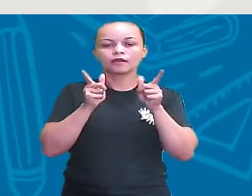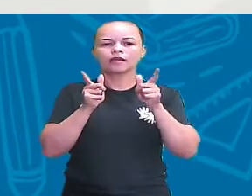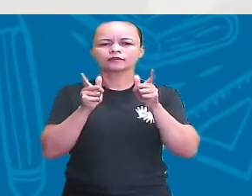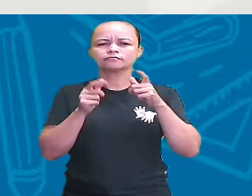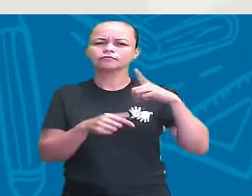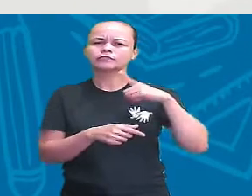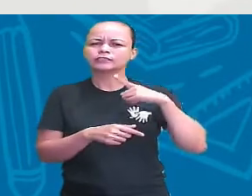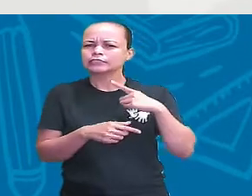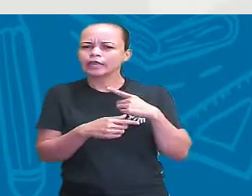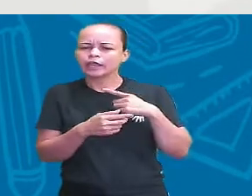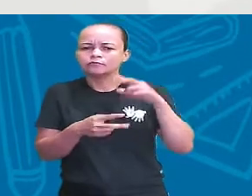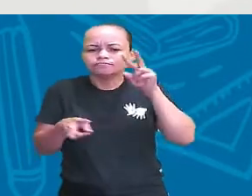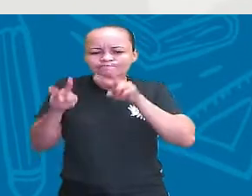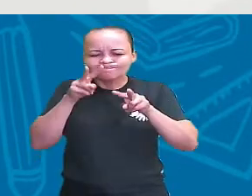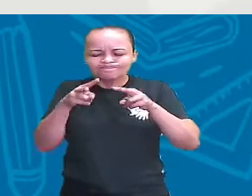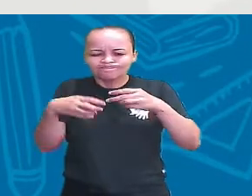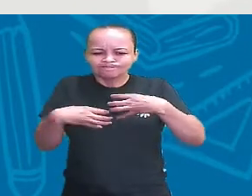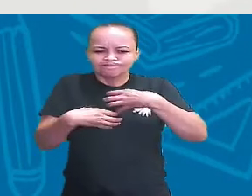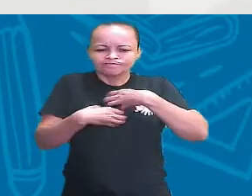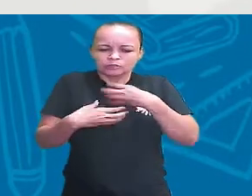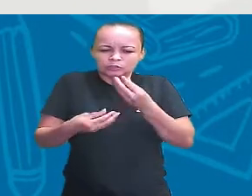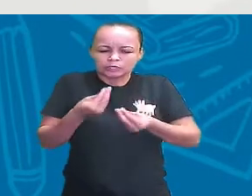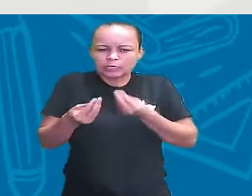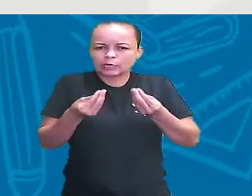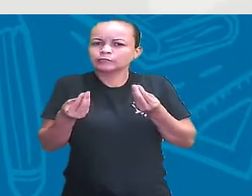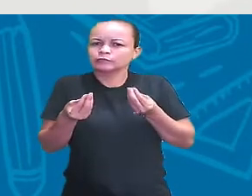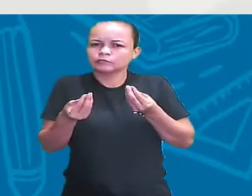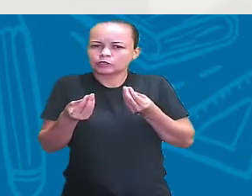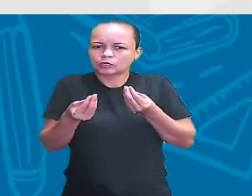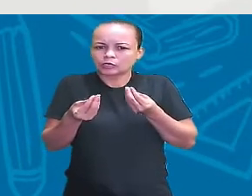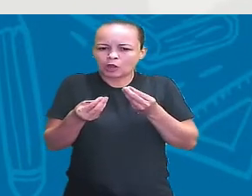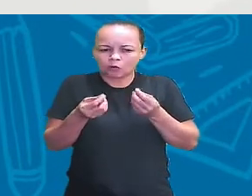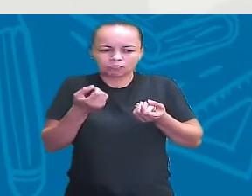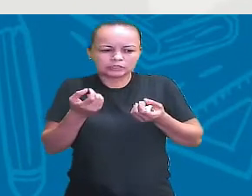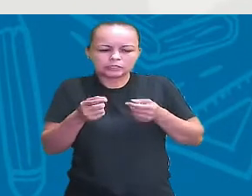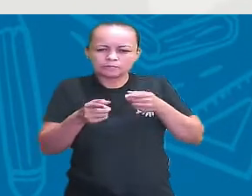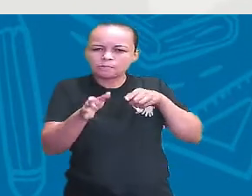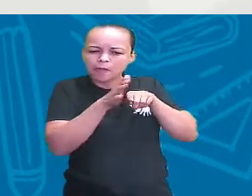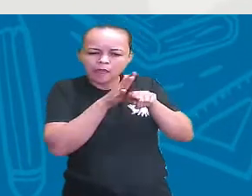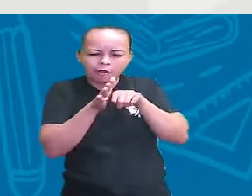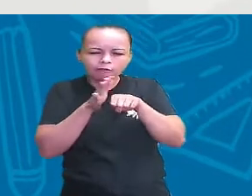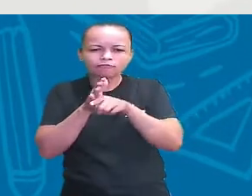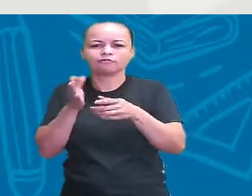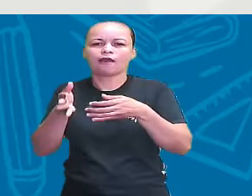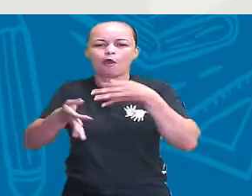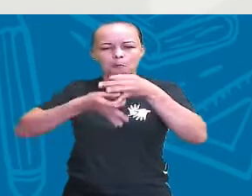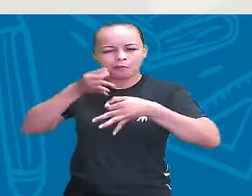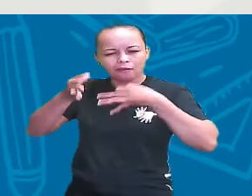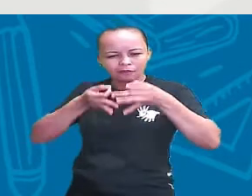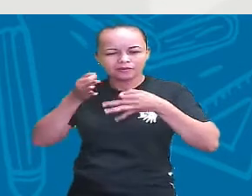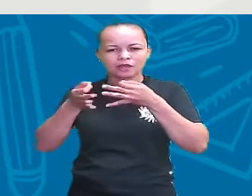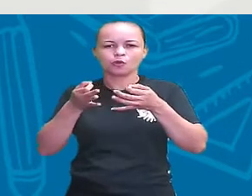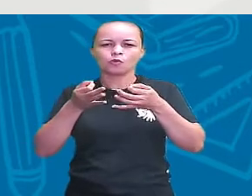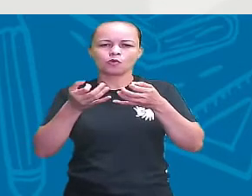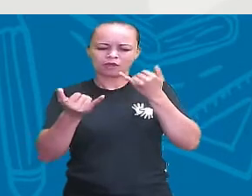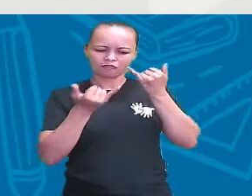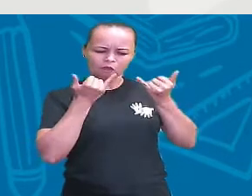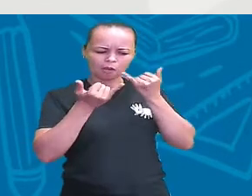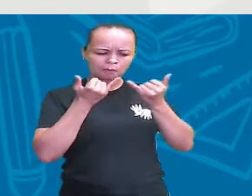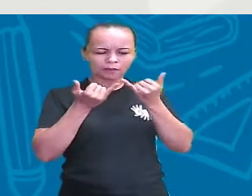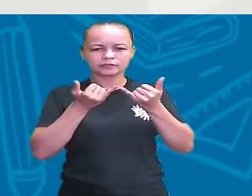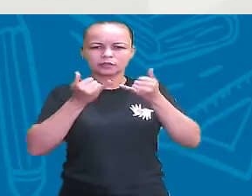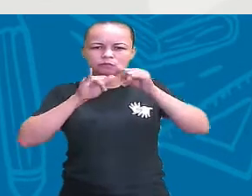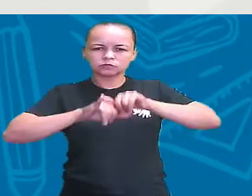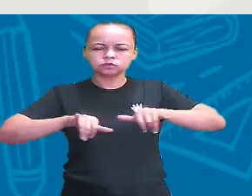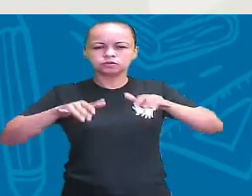olhar altamente sistêmico e não fragmentado. A gente tem que ter um olhar, gente, onde essas informações, como diria